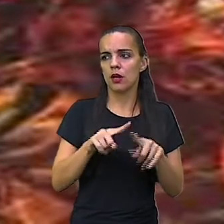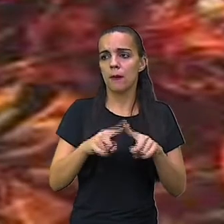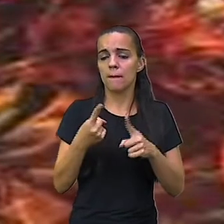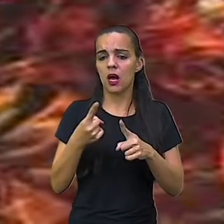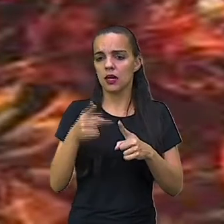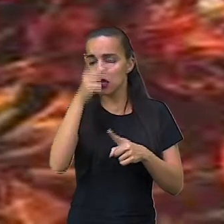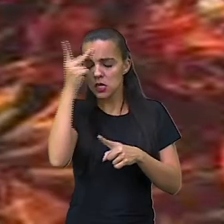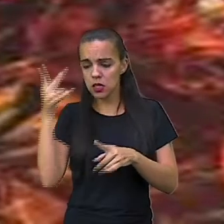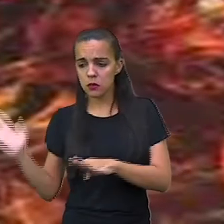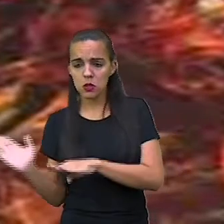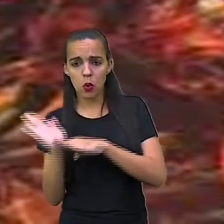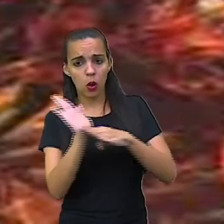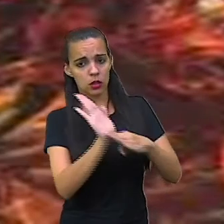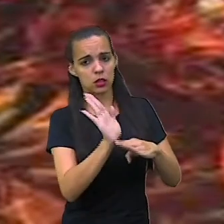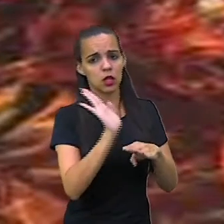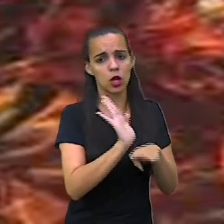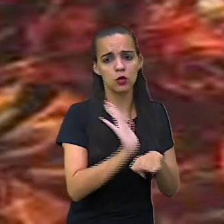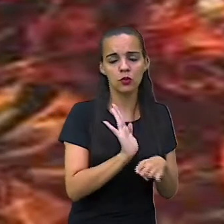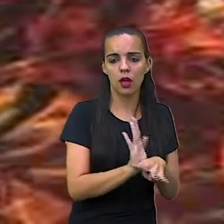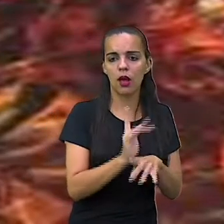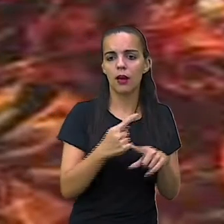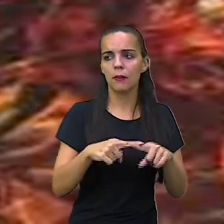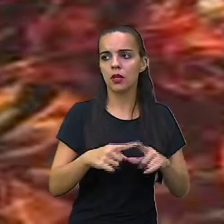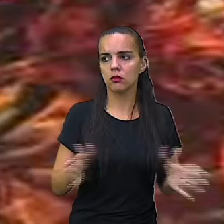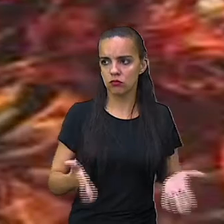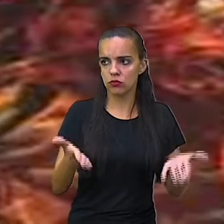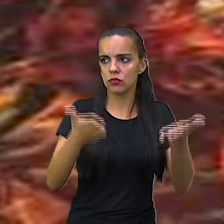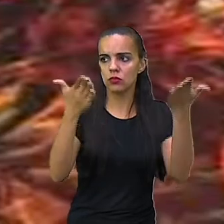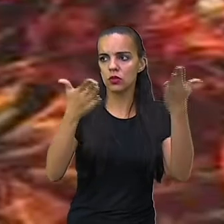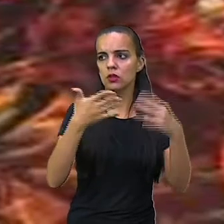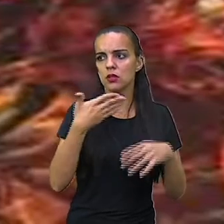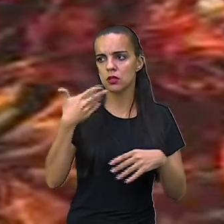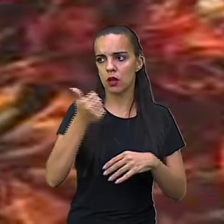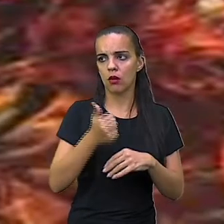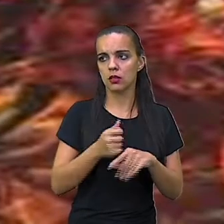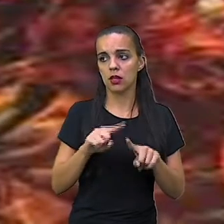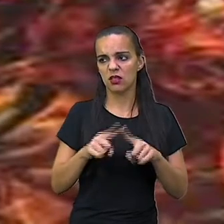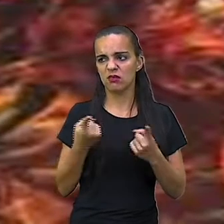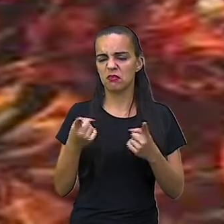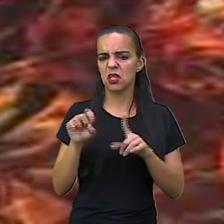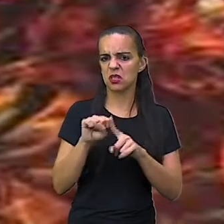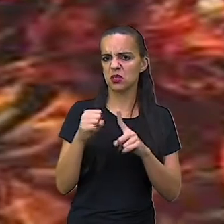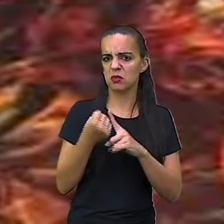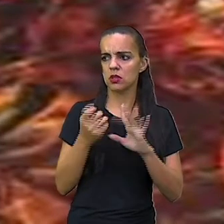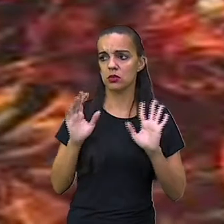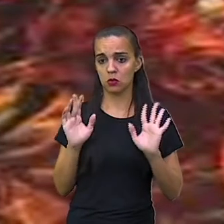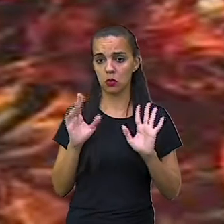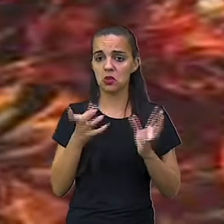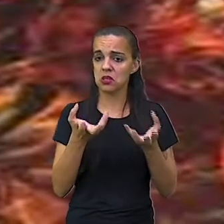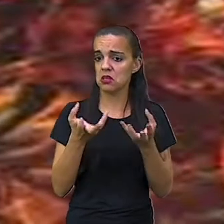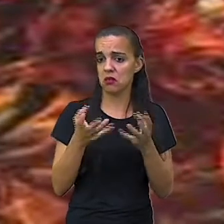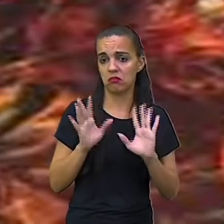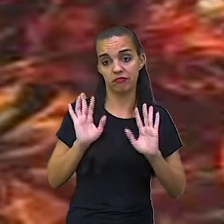mútua entre os indivíduos e onde estes possam associar-se livremente.